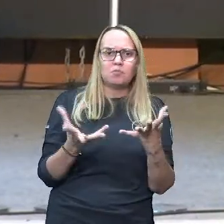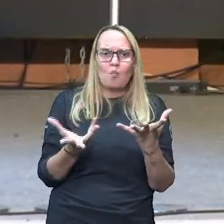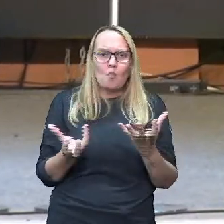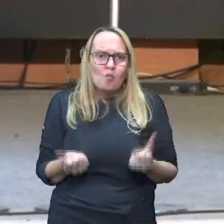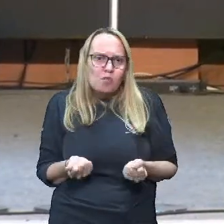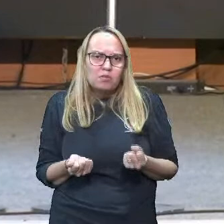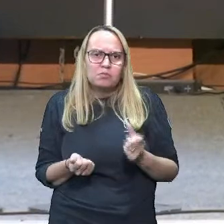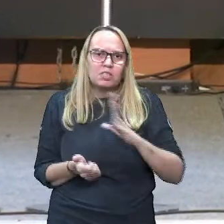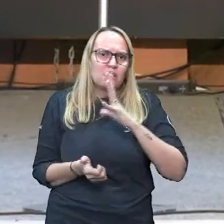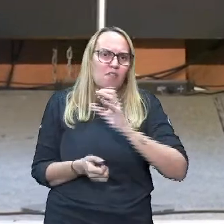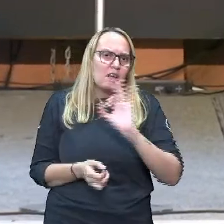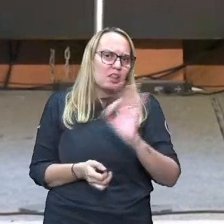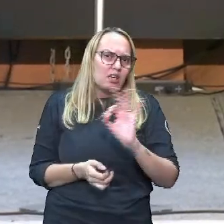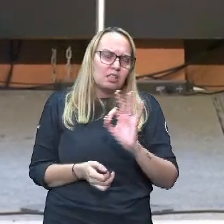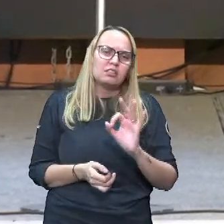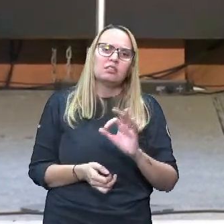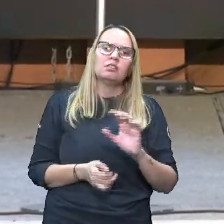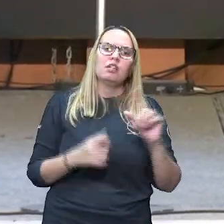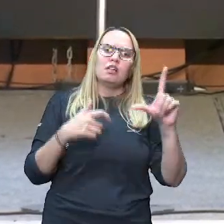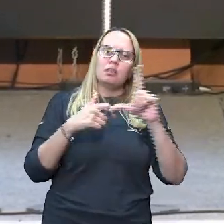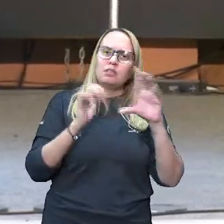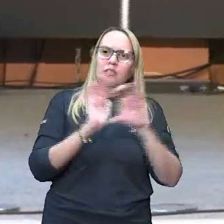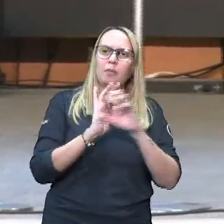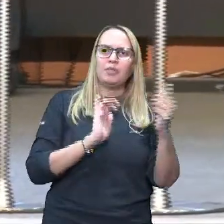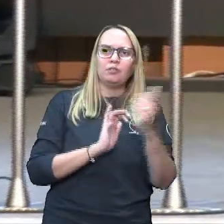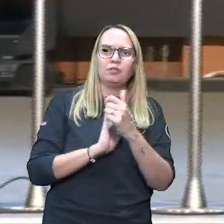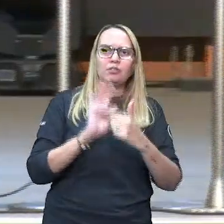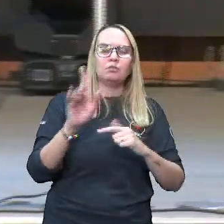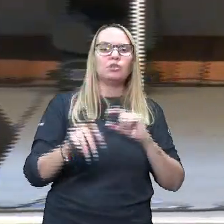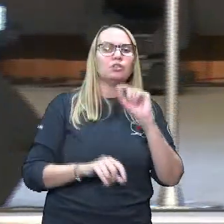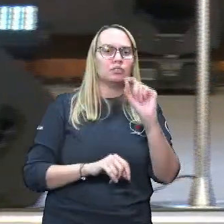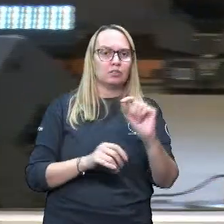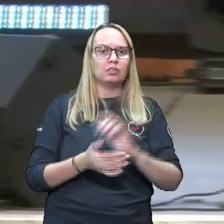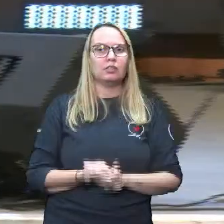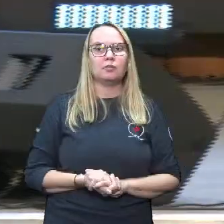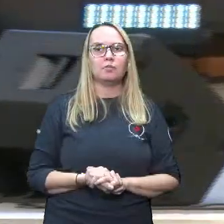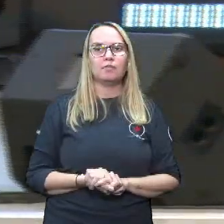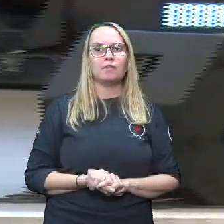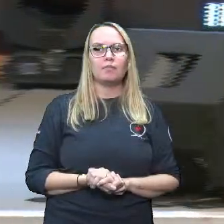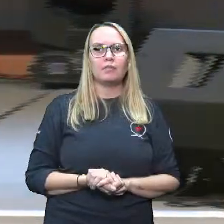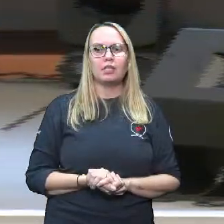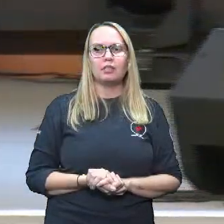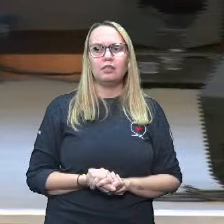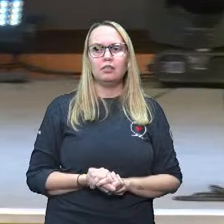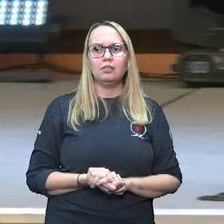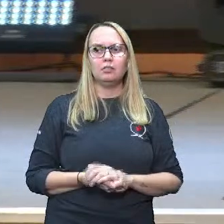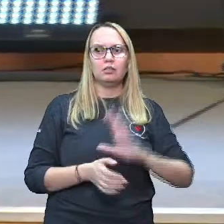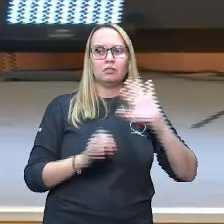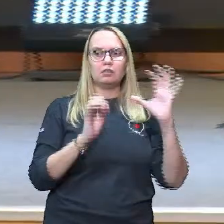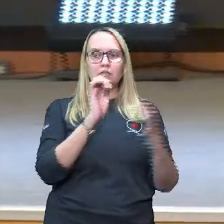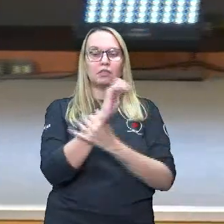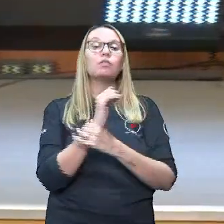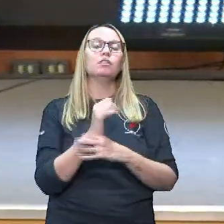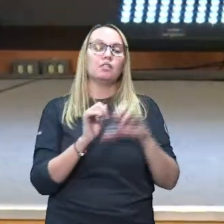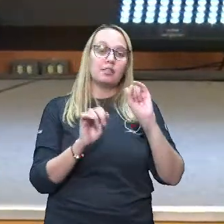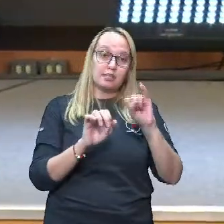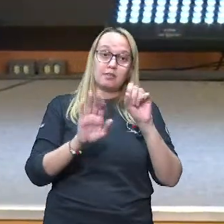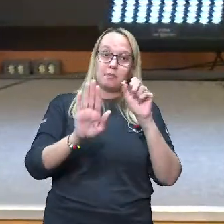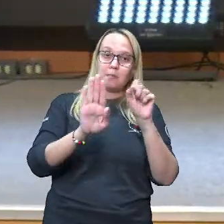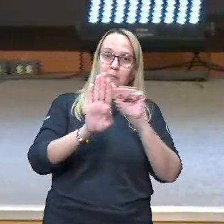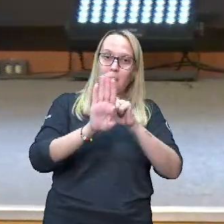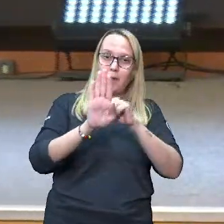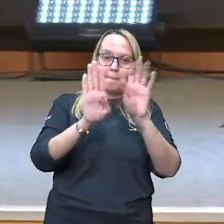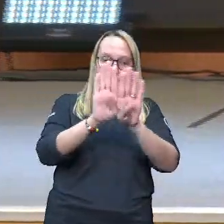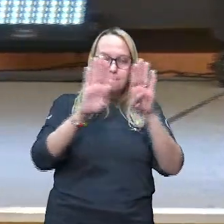salvar. Lembra de Lucas 11, Senhor, que diz: eu vos asseguro, batei e a porta será aberta, buscai